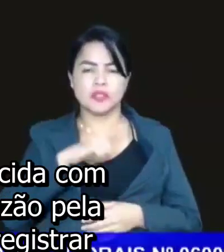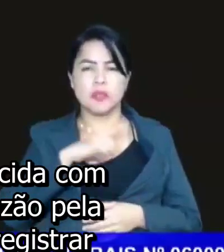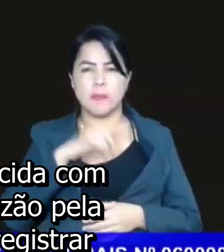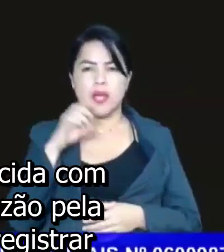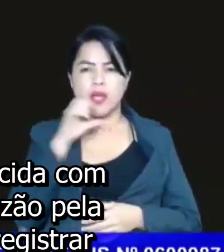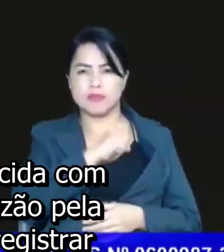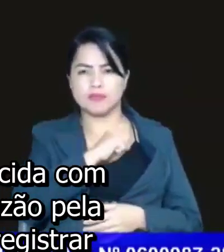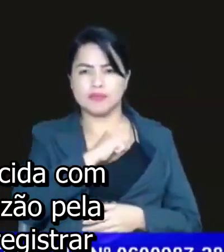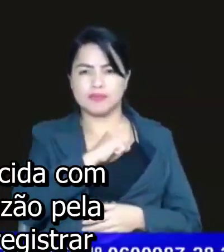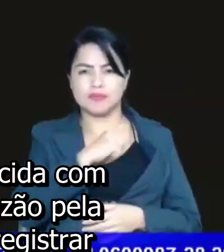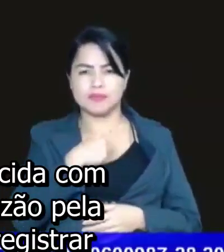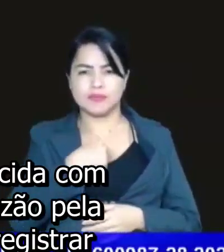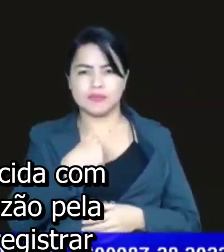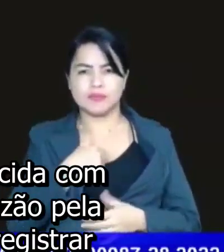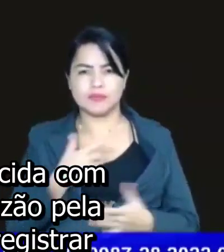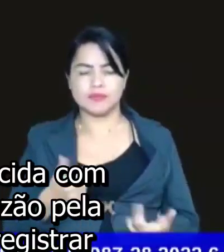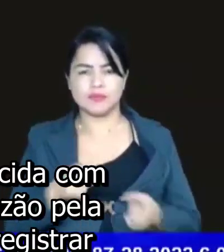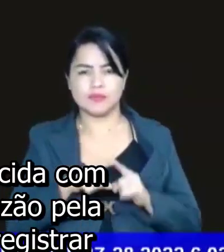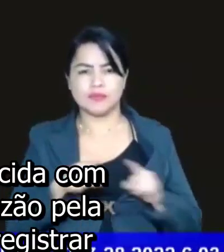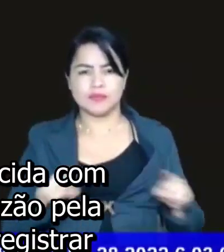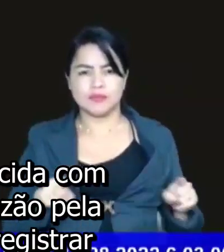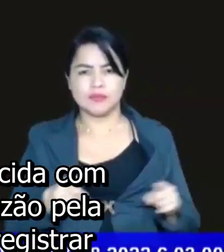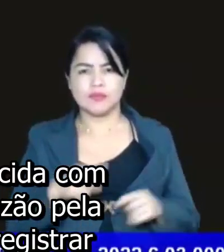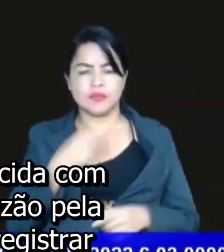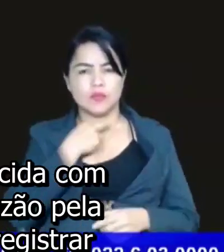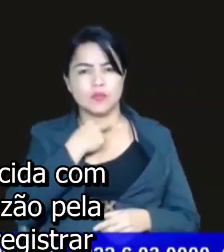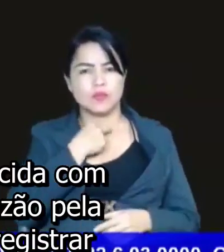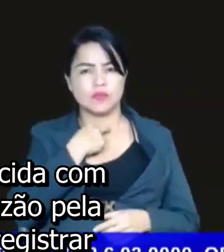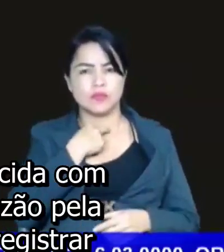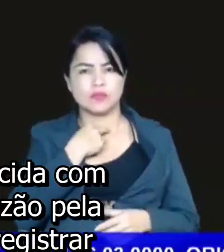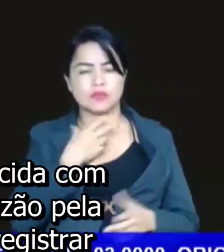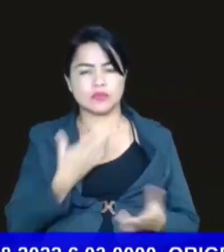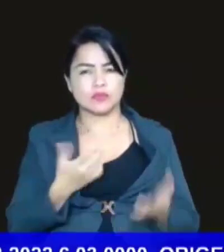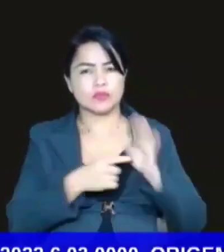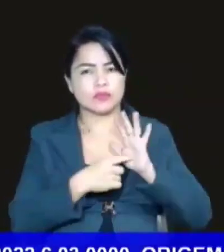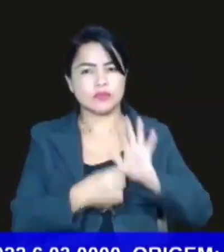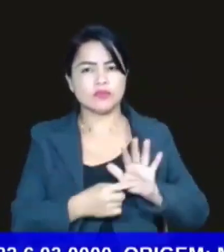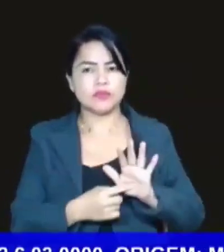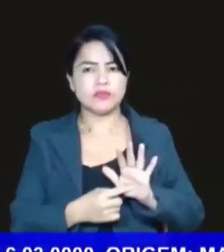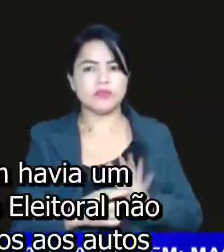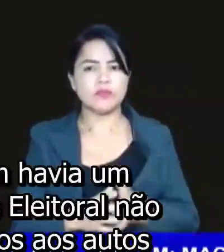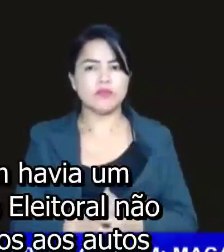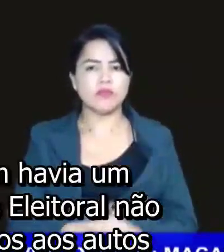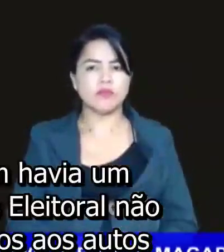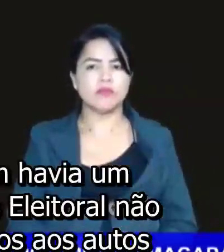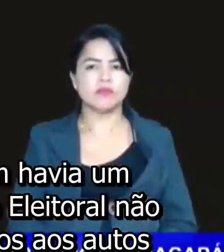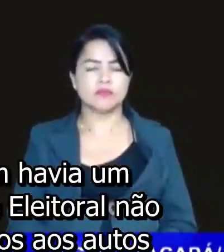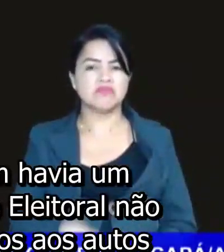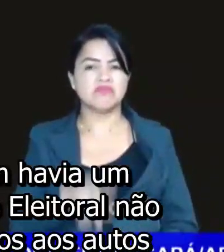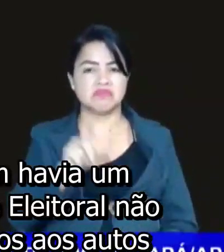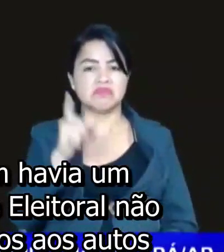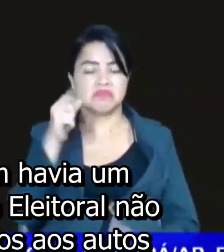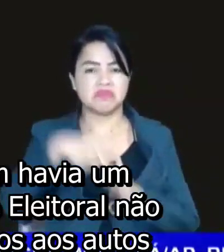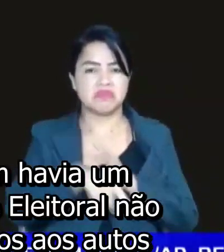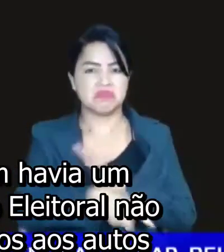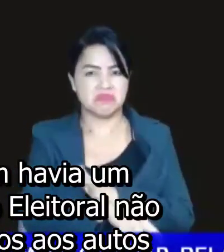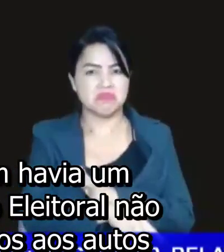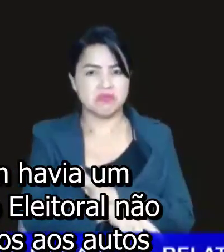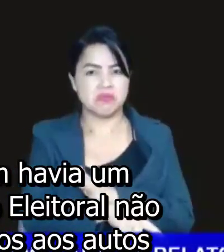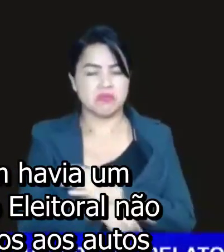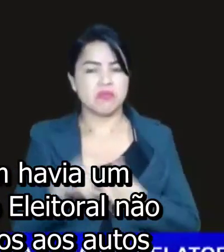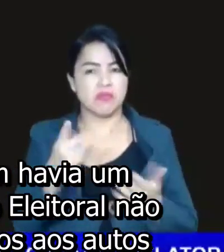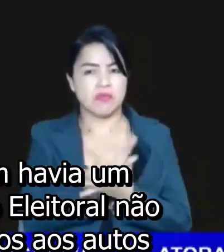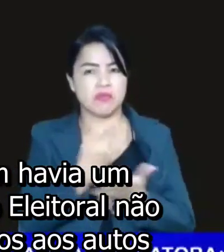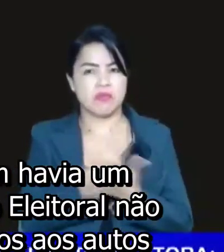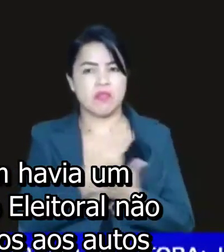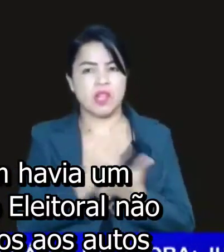sucinto. Mas não posso deixar de registrar que há um agravante aqui. Enquanto no